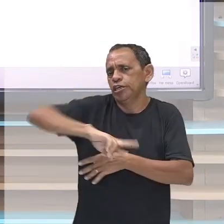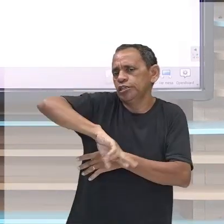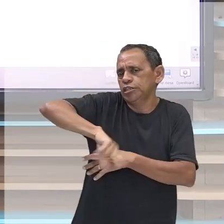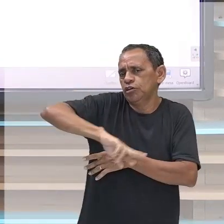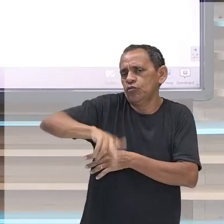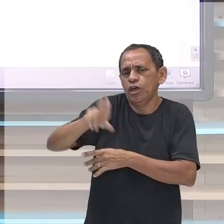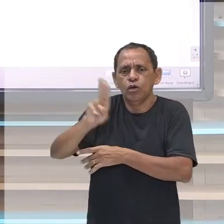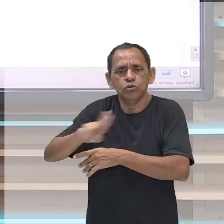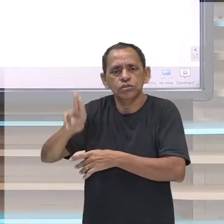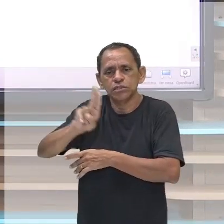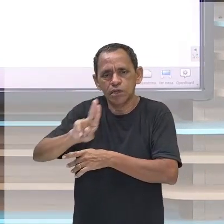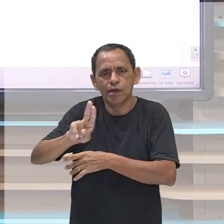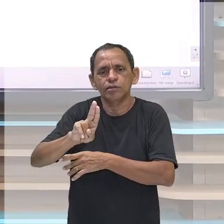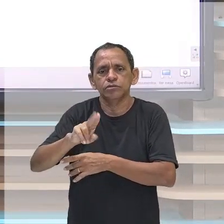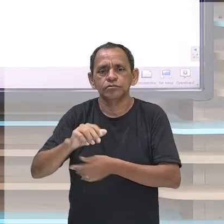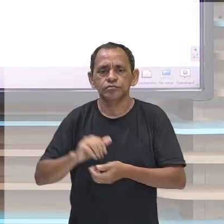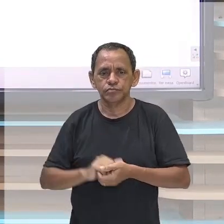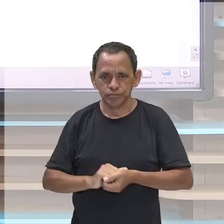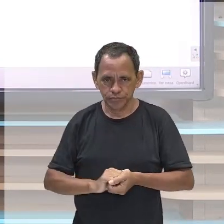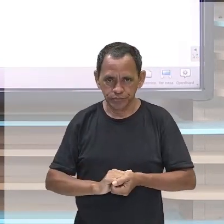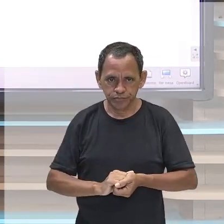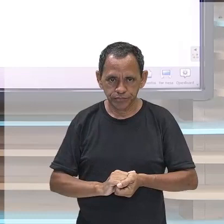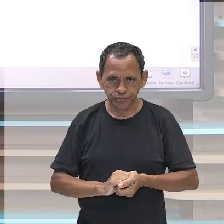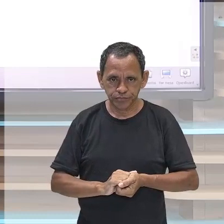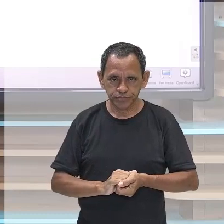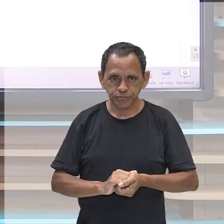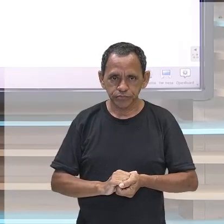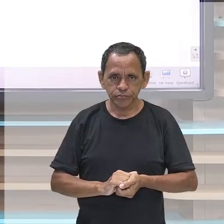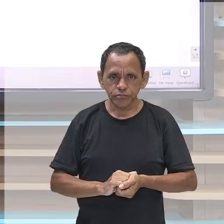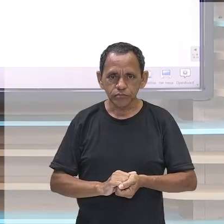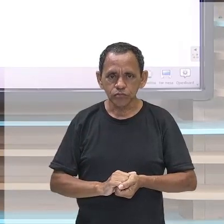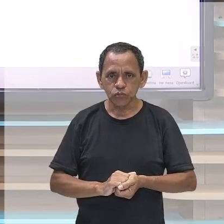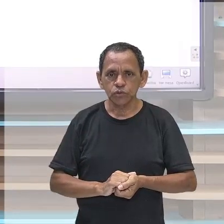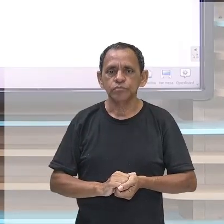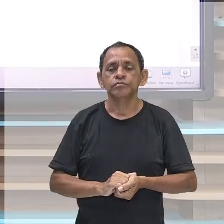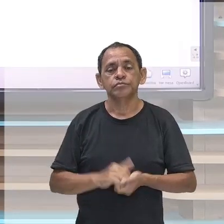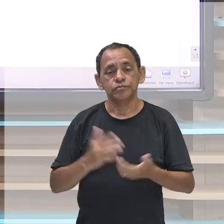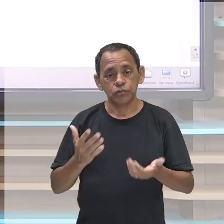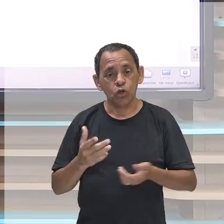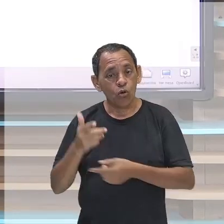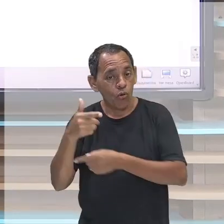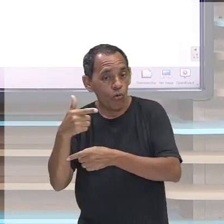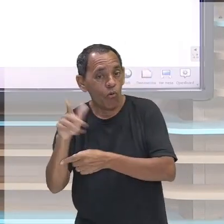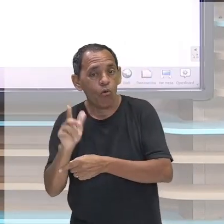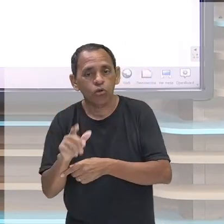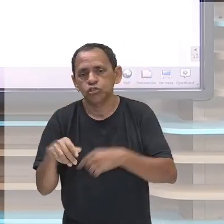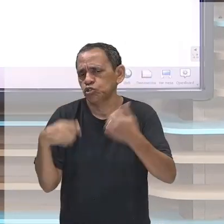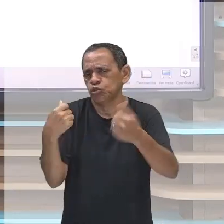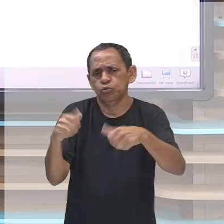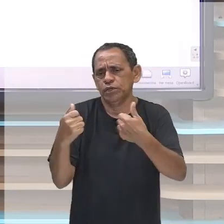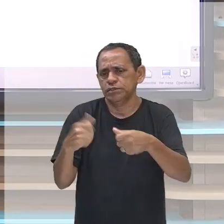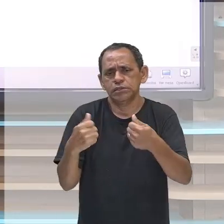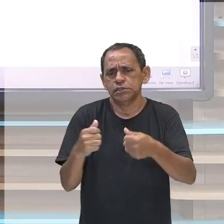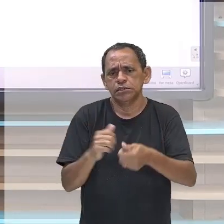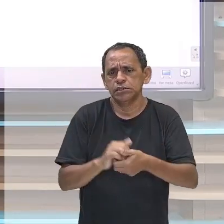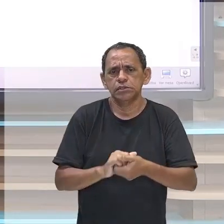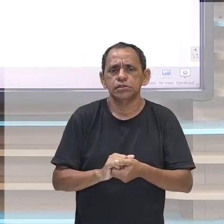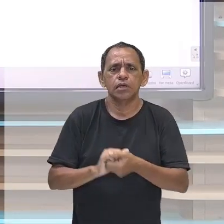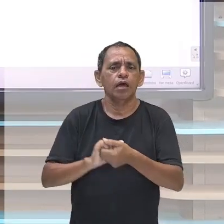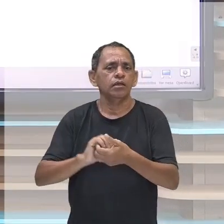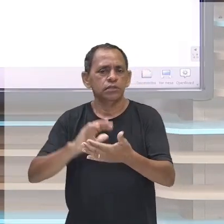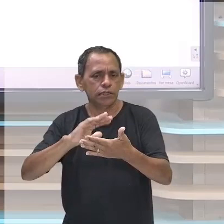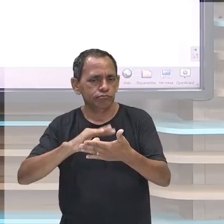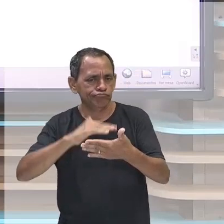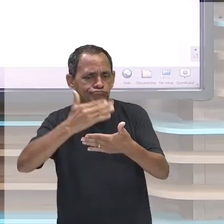que outras geotecnologias não precisam exatamente estar atreladas a ambientes